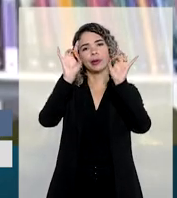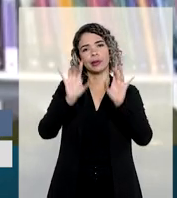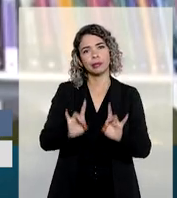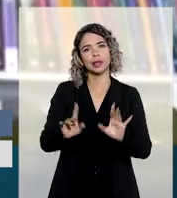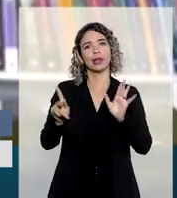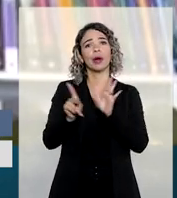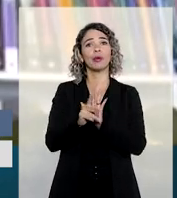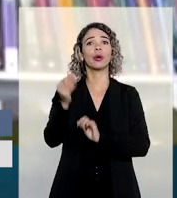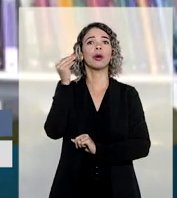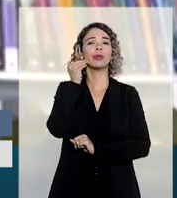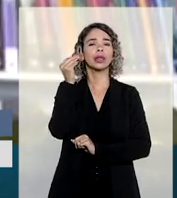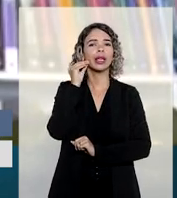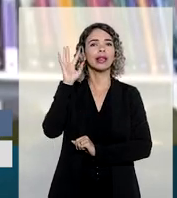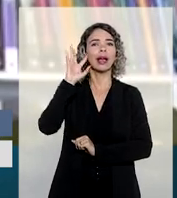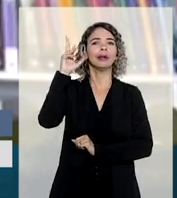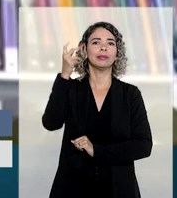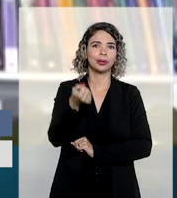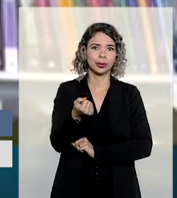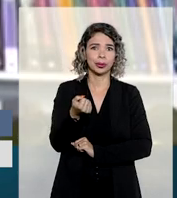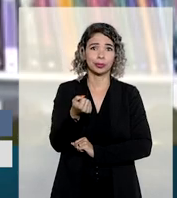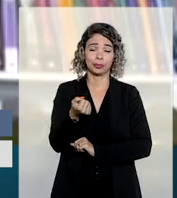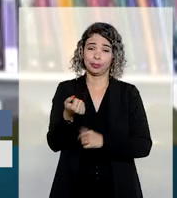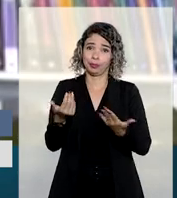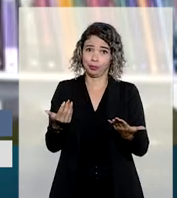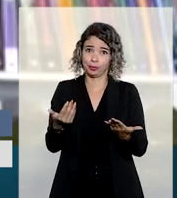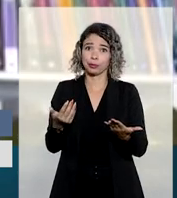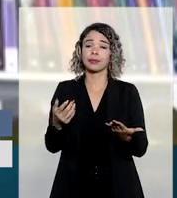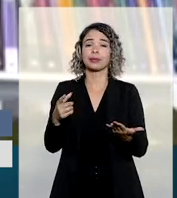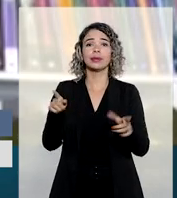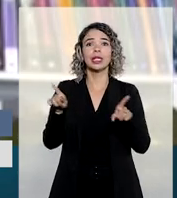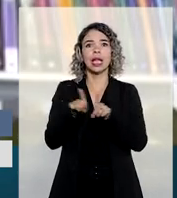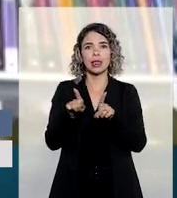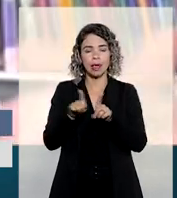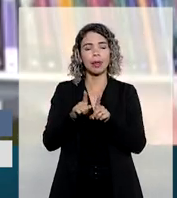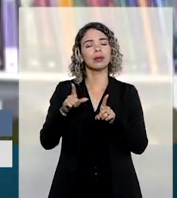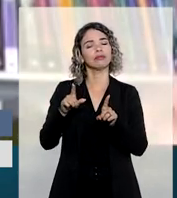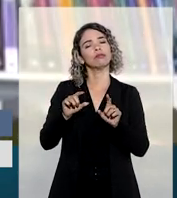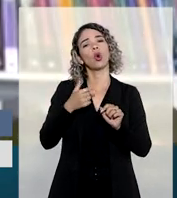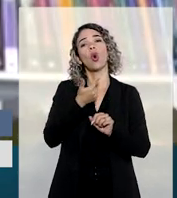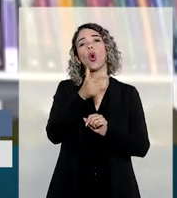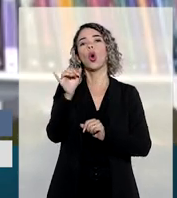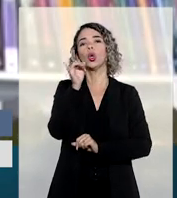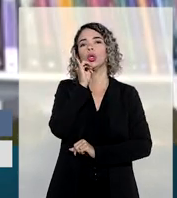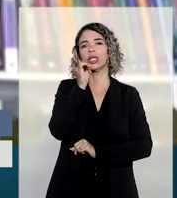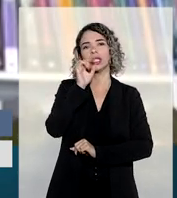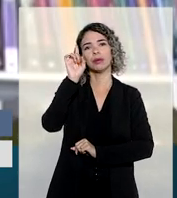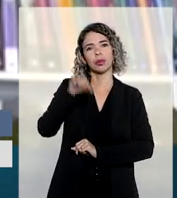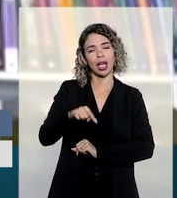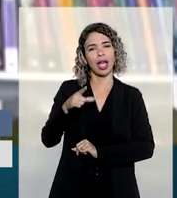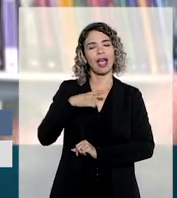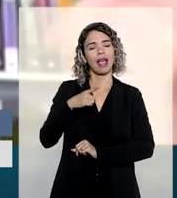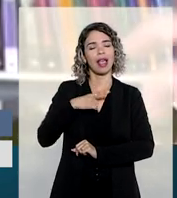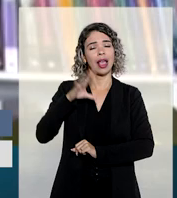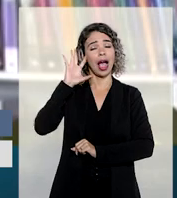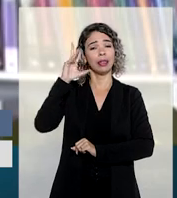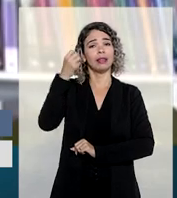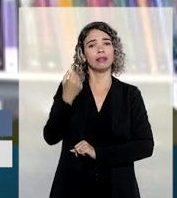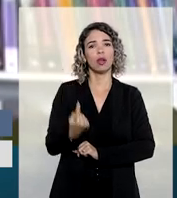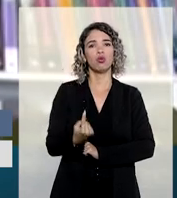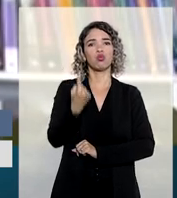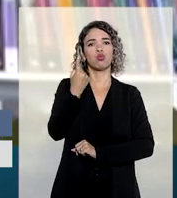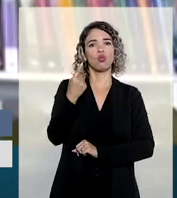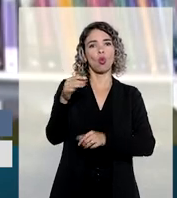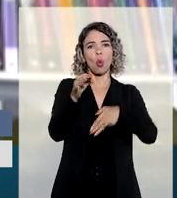contrário. Já vi casos em que houve uma decisão monocrática, houve embargos de declaração dessa decisão monocrática e os